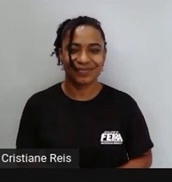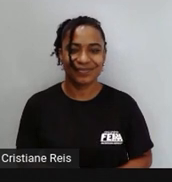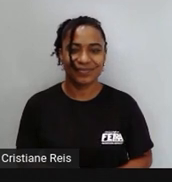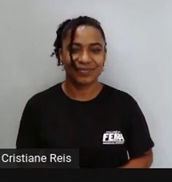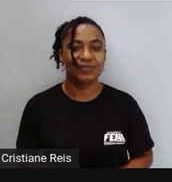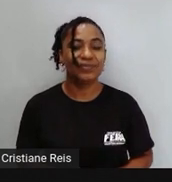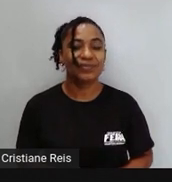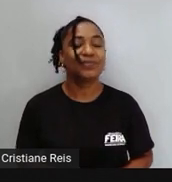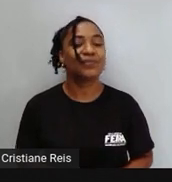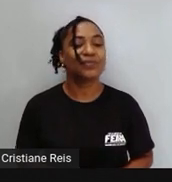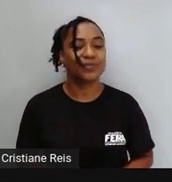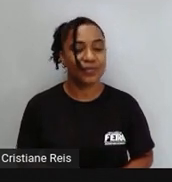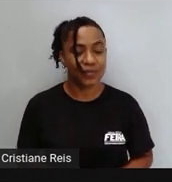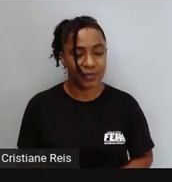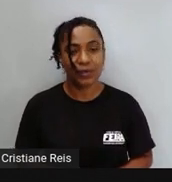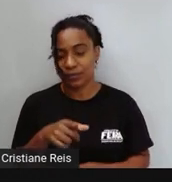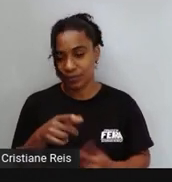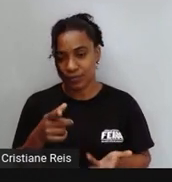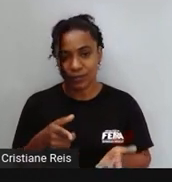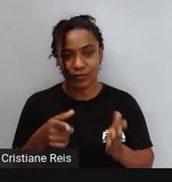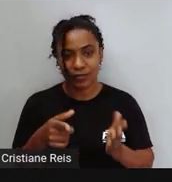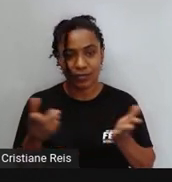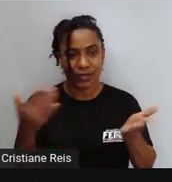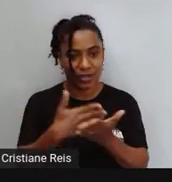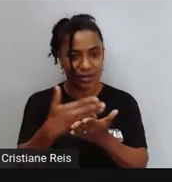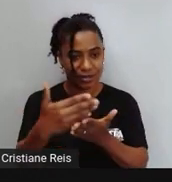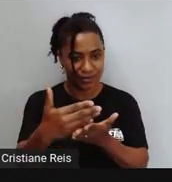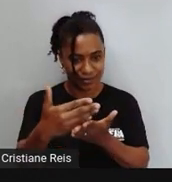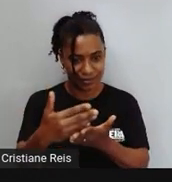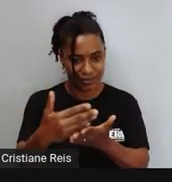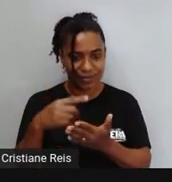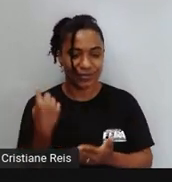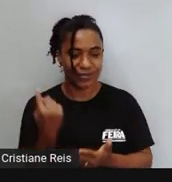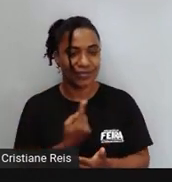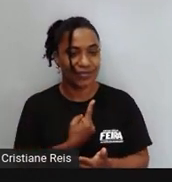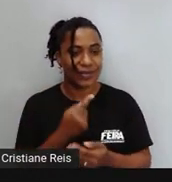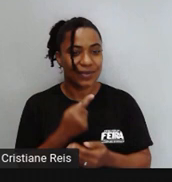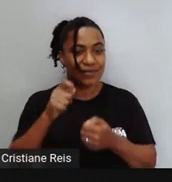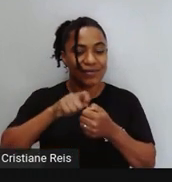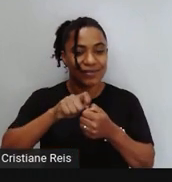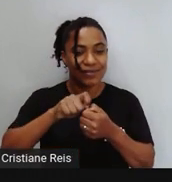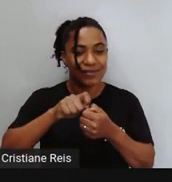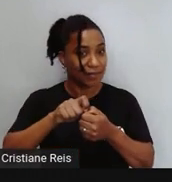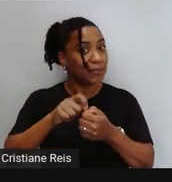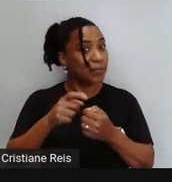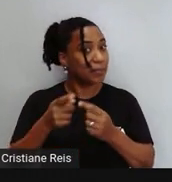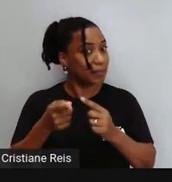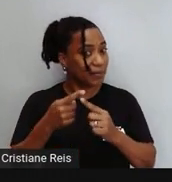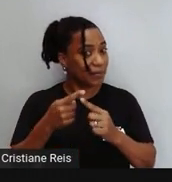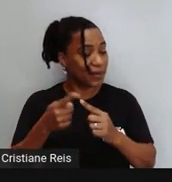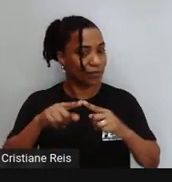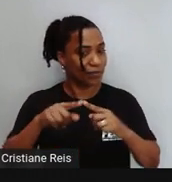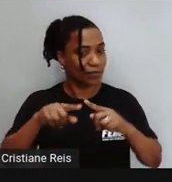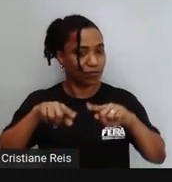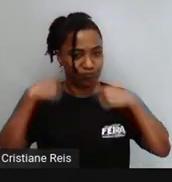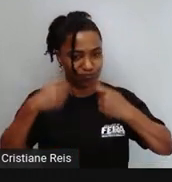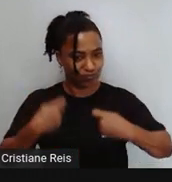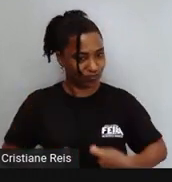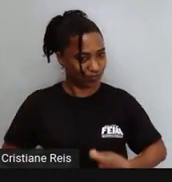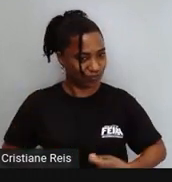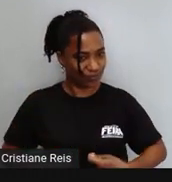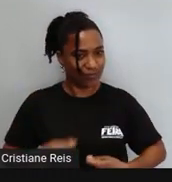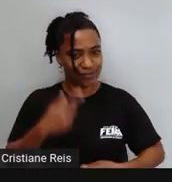Antes de nós começarmos o questionamento de nossa aula de hoje, vou fazer a minha autodescrição. Eu